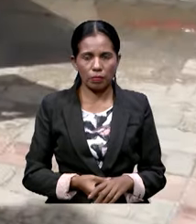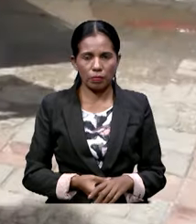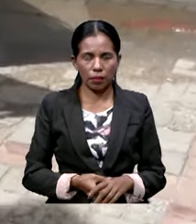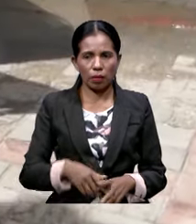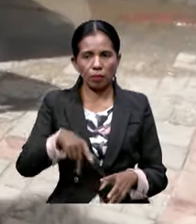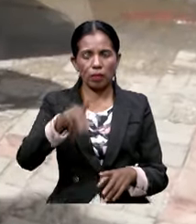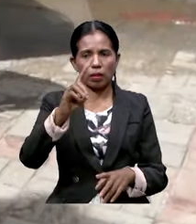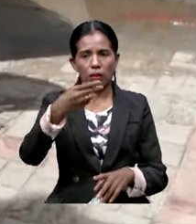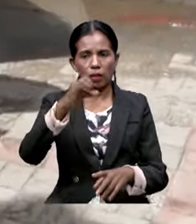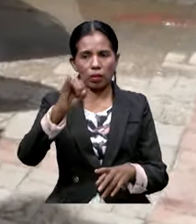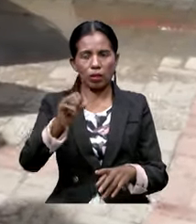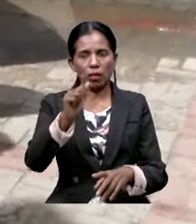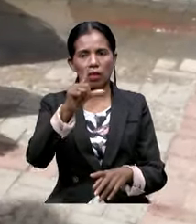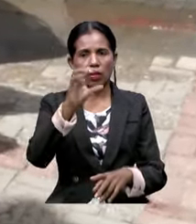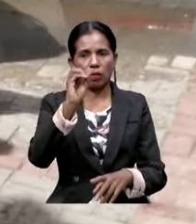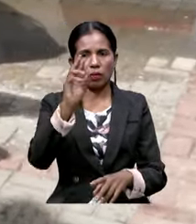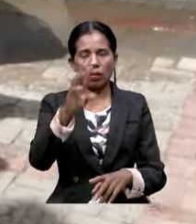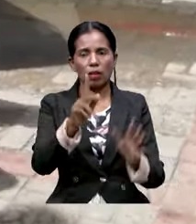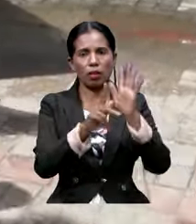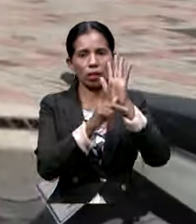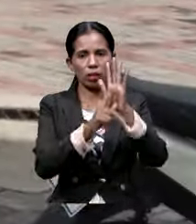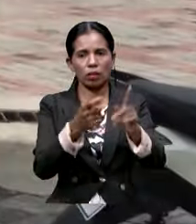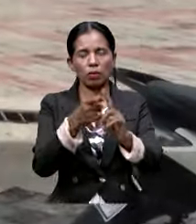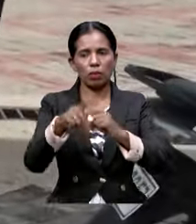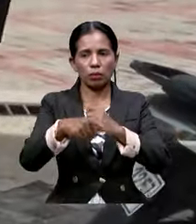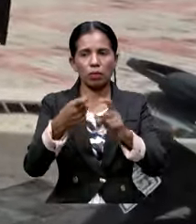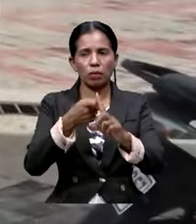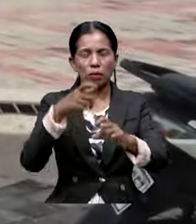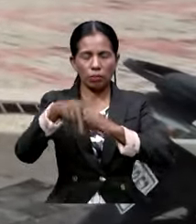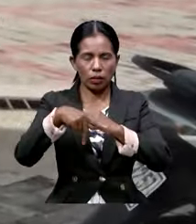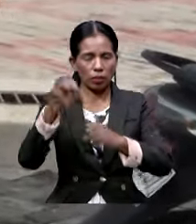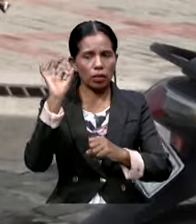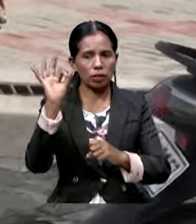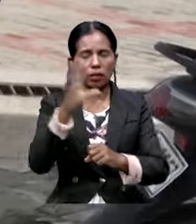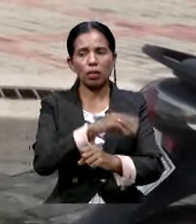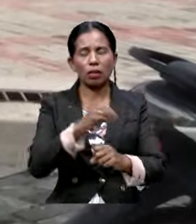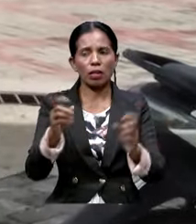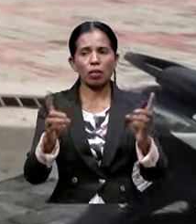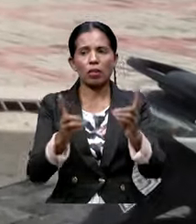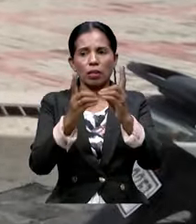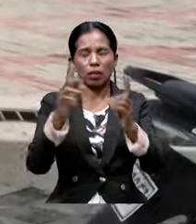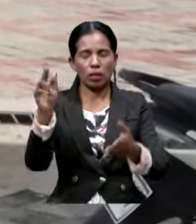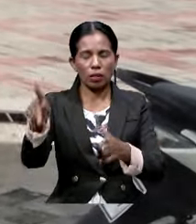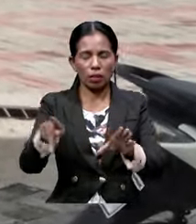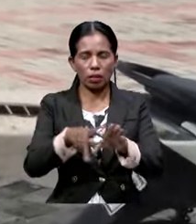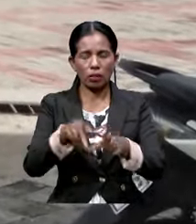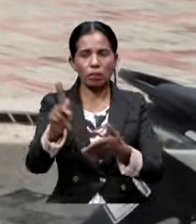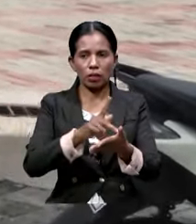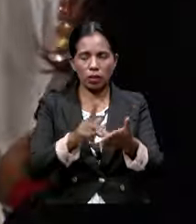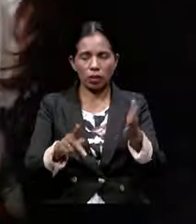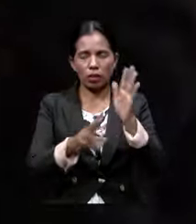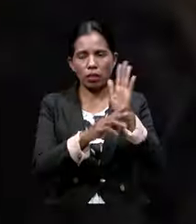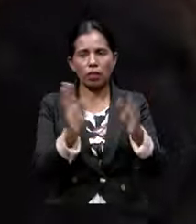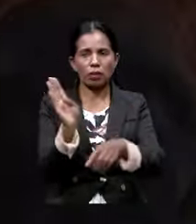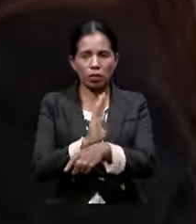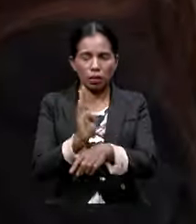Procurador-Geral da República, Alfonso López, atetem queixa o Fretilin sobre o ministro da Saúde, Elia Lujere Samaral, ba crime de participação econômico no